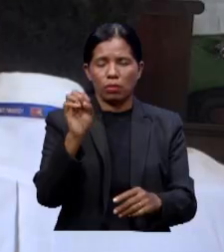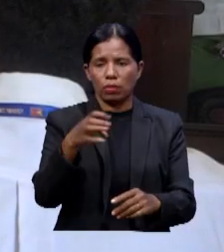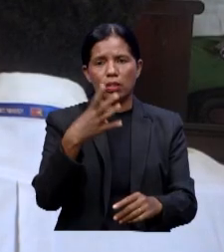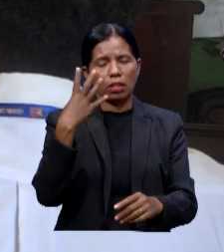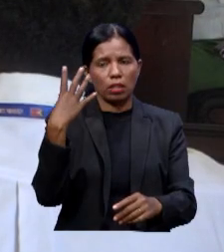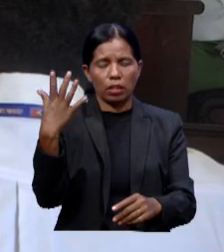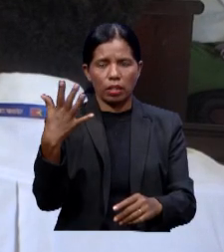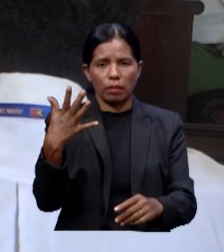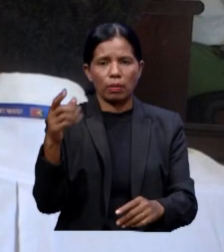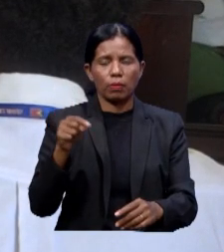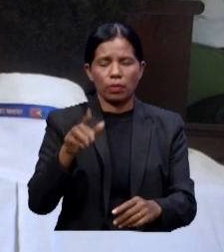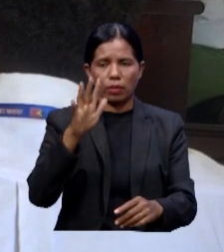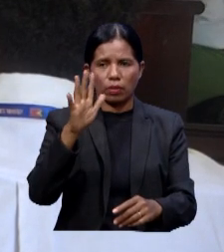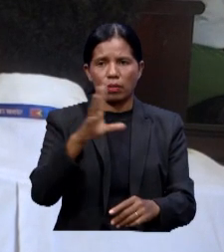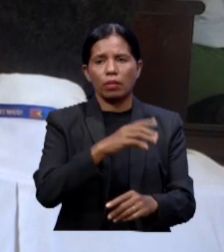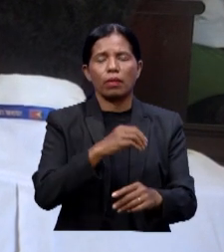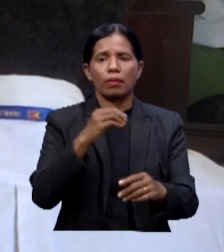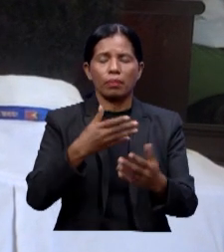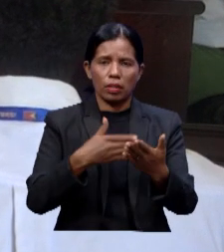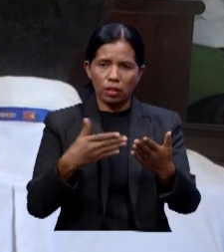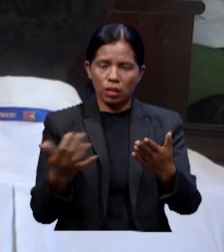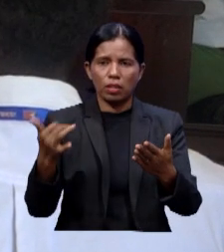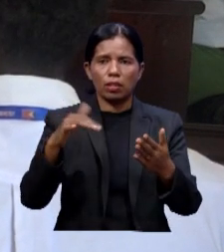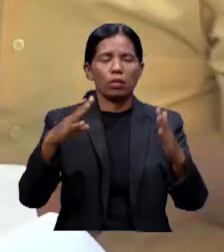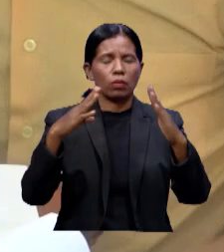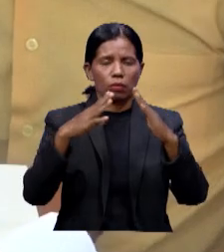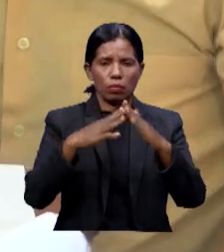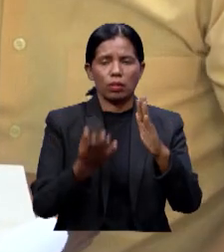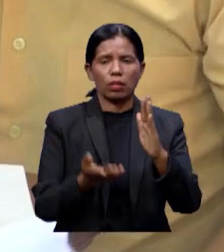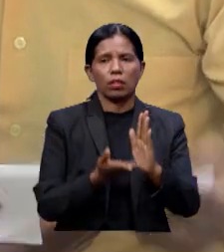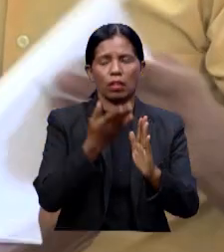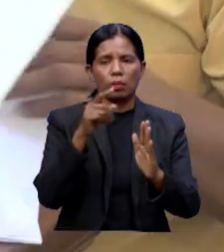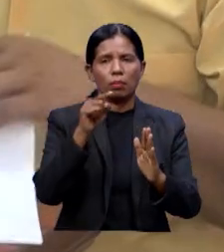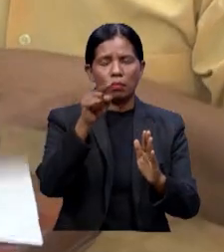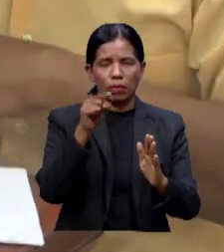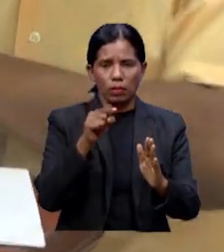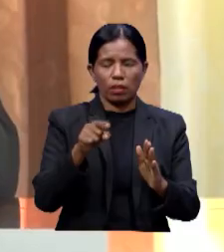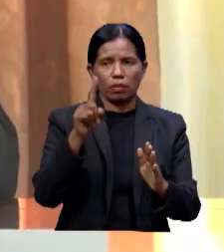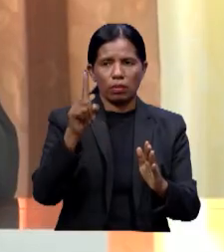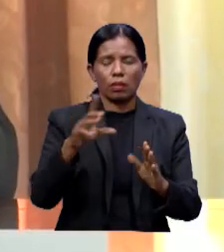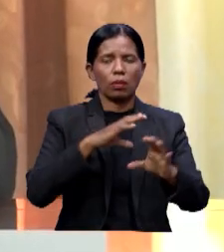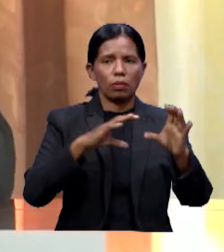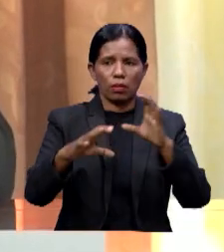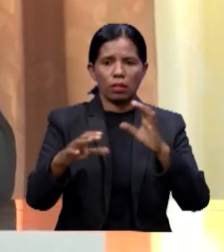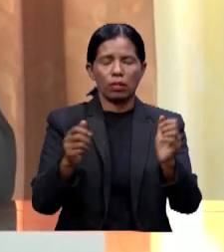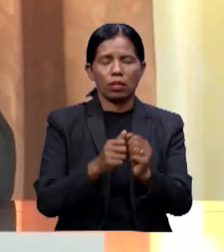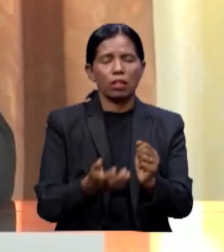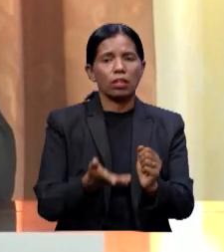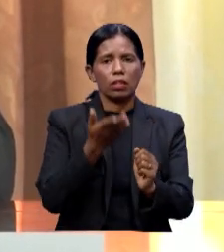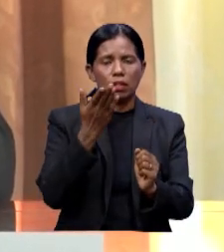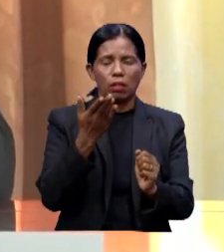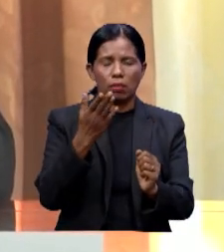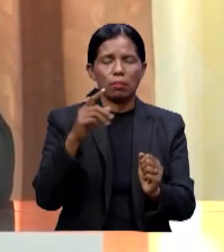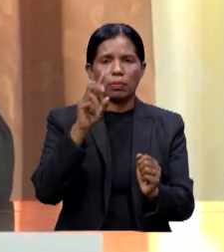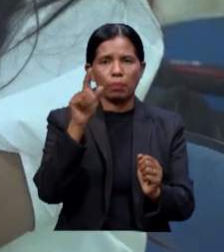educação, saiba por cento rito ponto zero, uma, saiba por cento ida ponto ida, comunicação, saiba por cento ida ponto